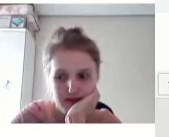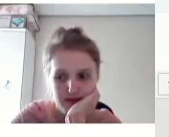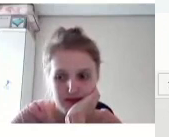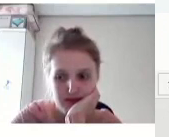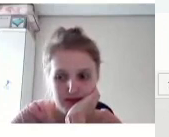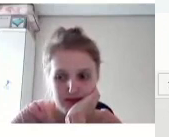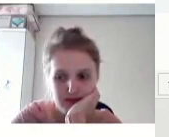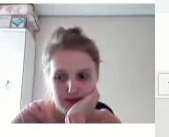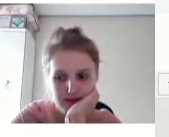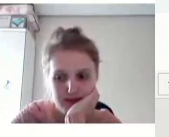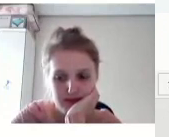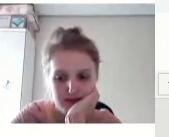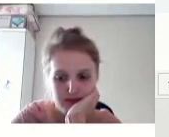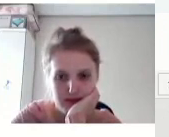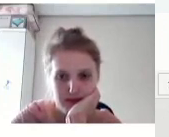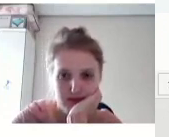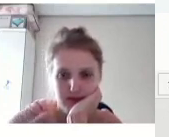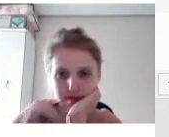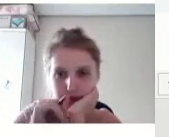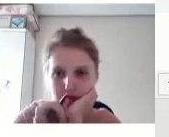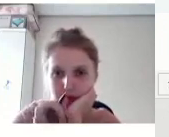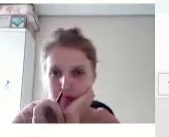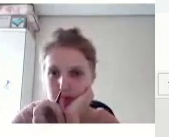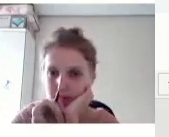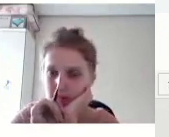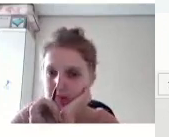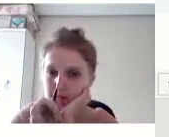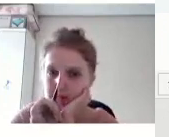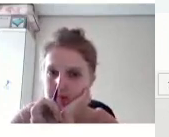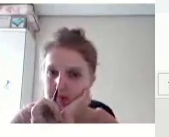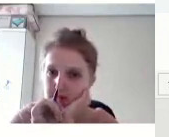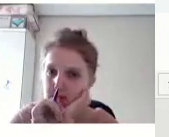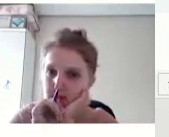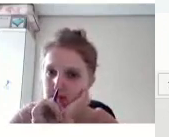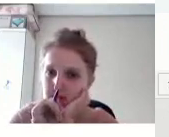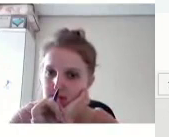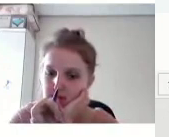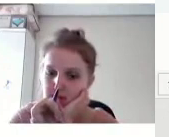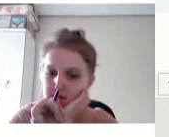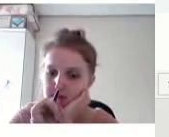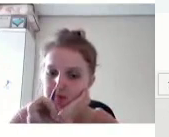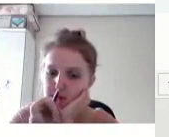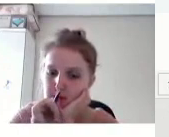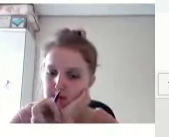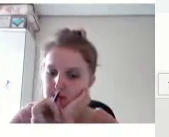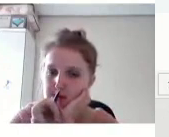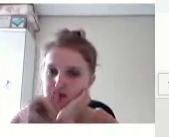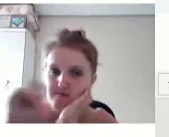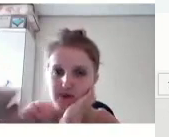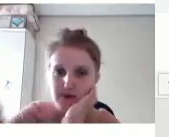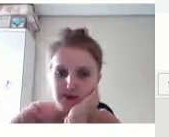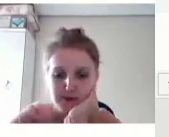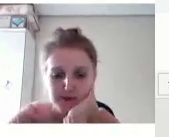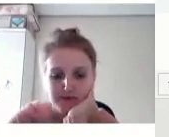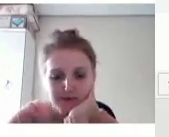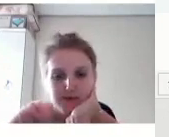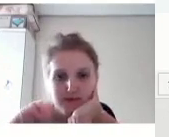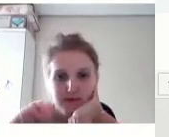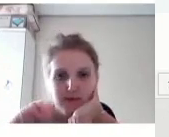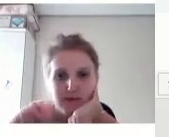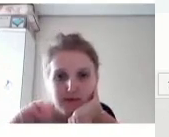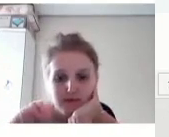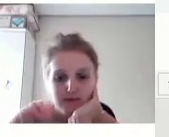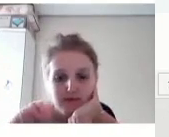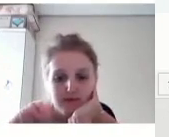funcional f com a funcional hamiltoniana da minha teoria, meu campo clássico, né? E, obviamente, a